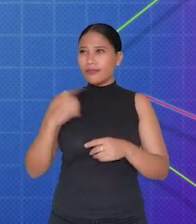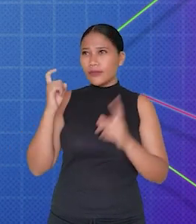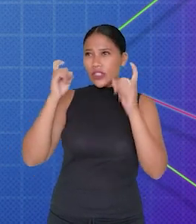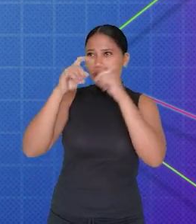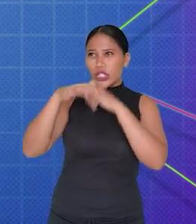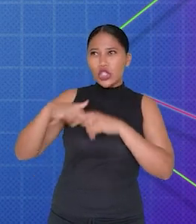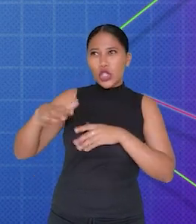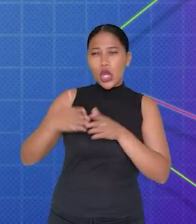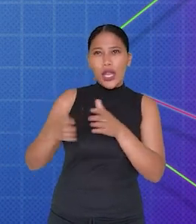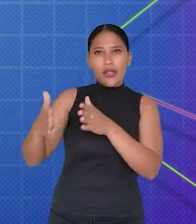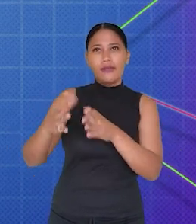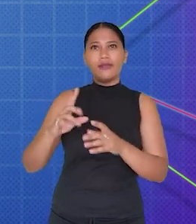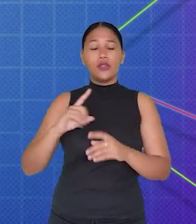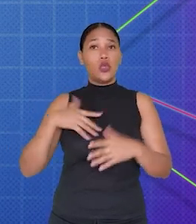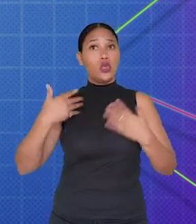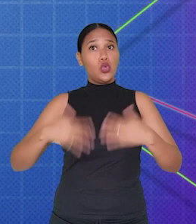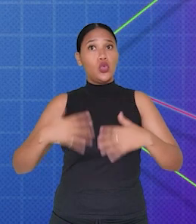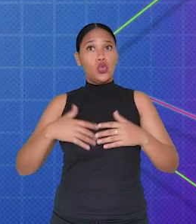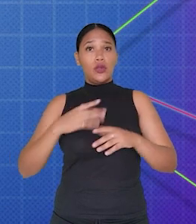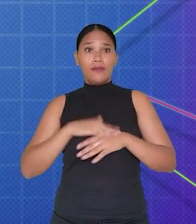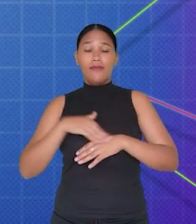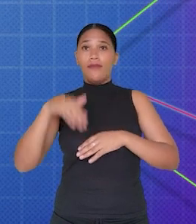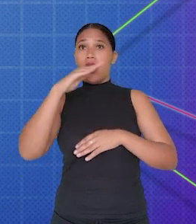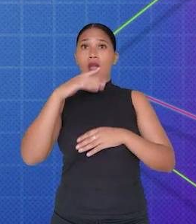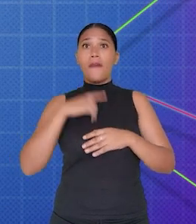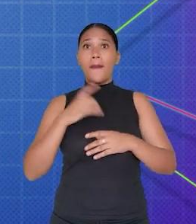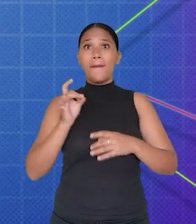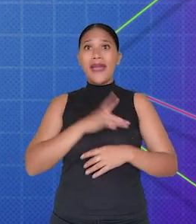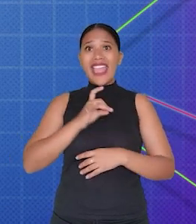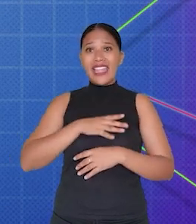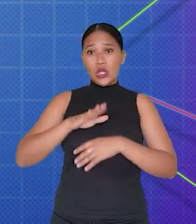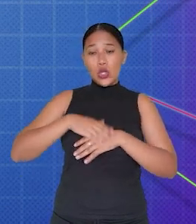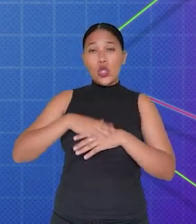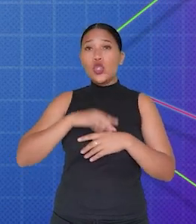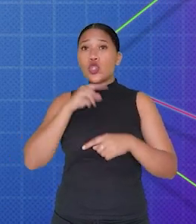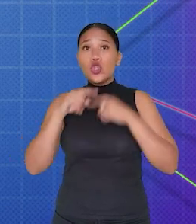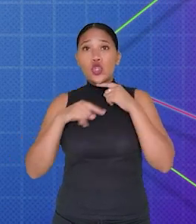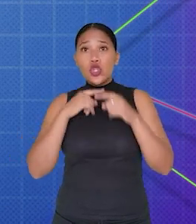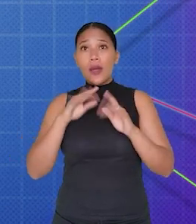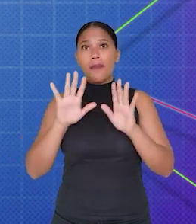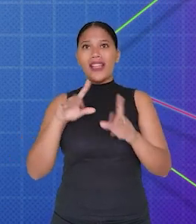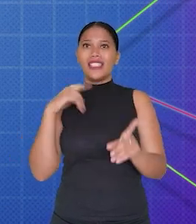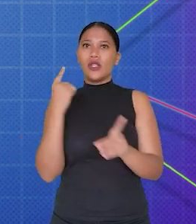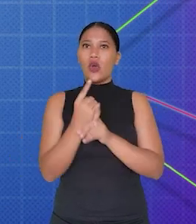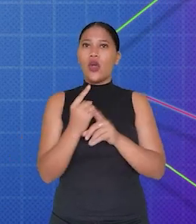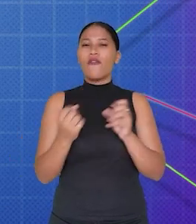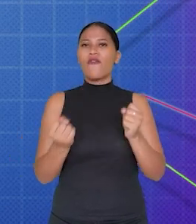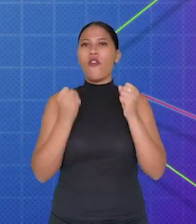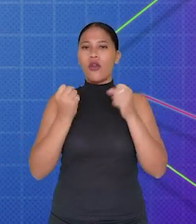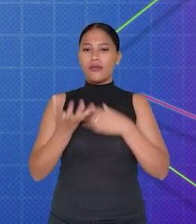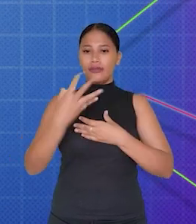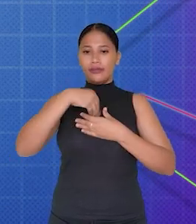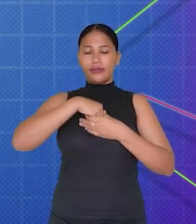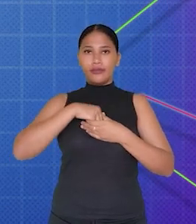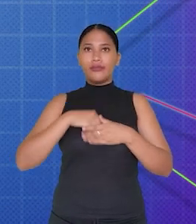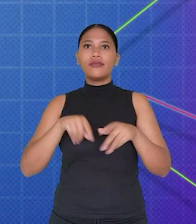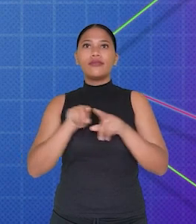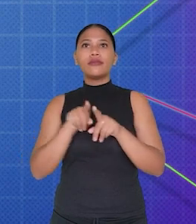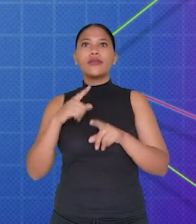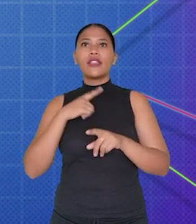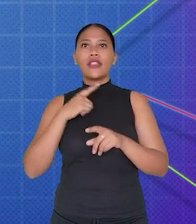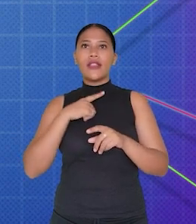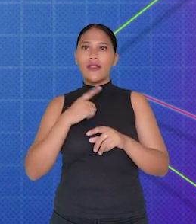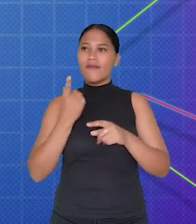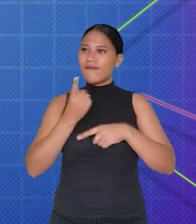jornada, o herói enfrenta sua maior adversidade, tendo que superar seus medos e suas dúvidas. Mas ele encontra forças dentro de si mesmo